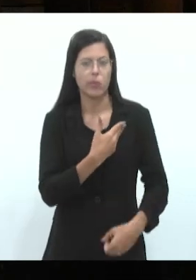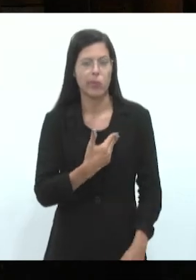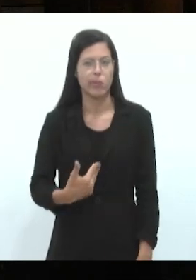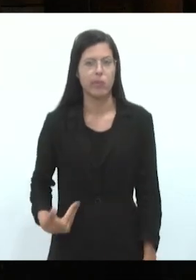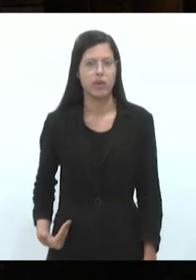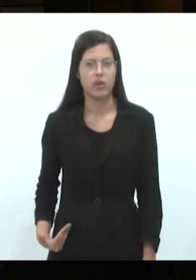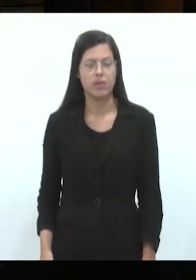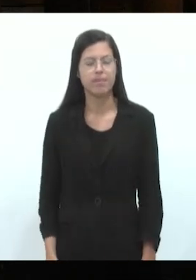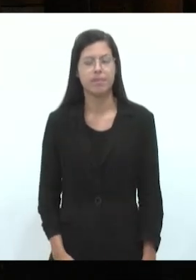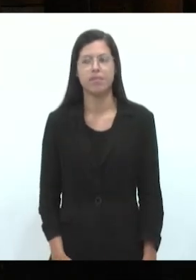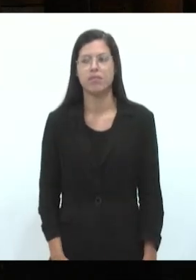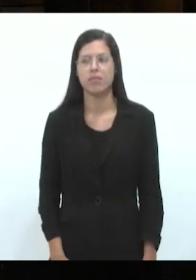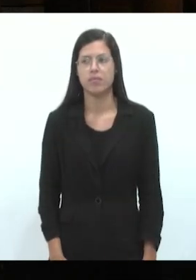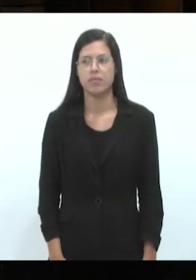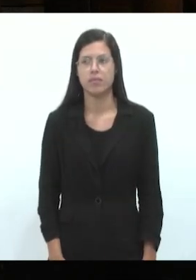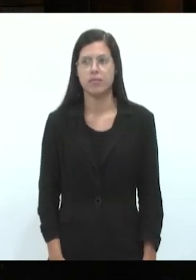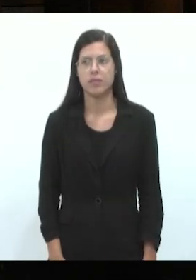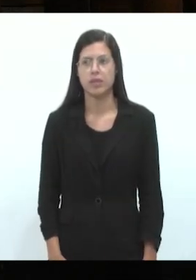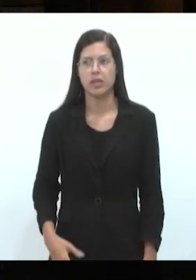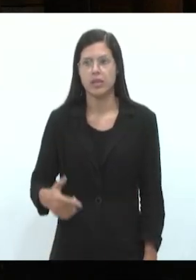Incrível que pareça,